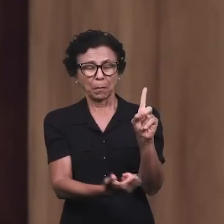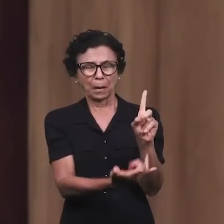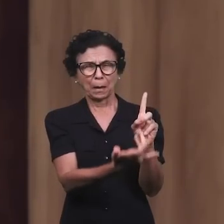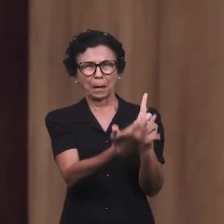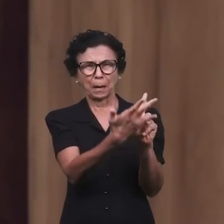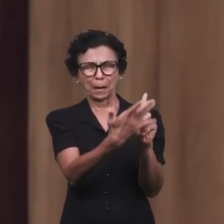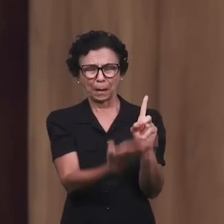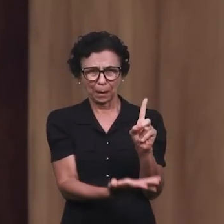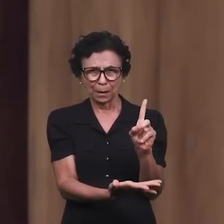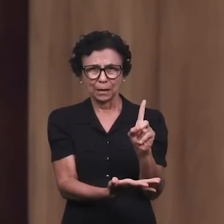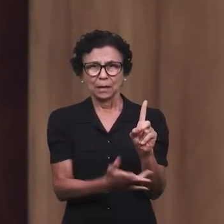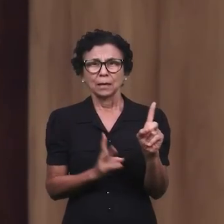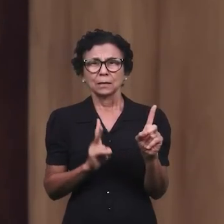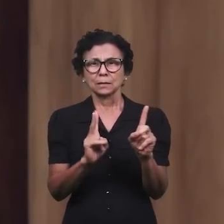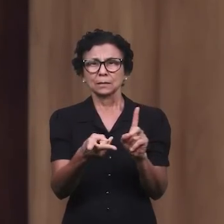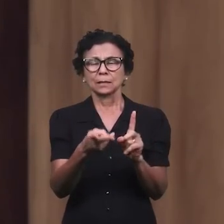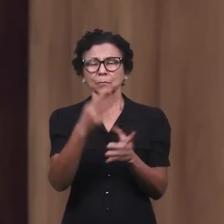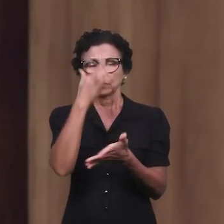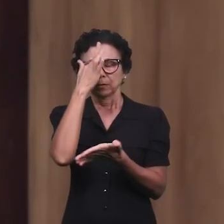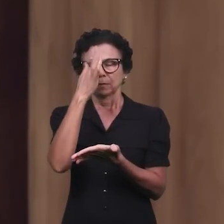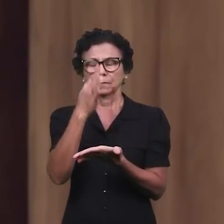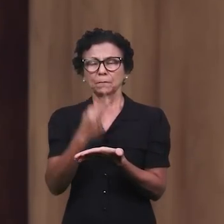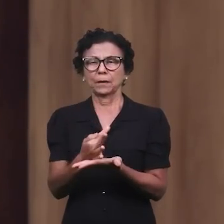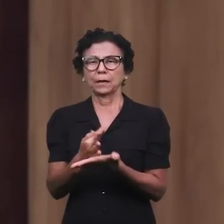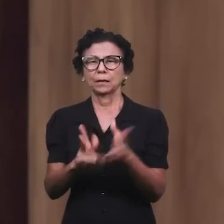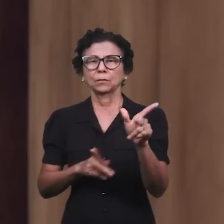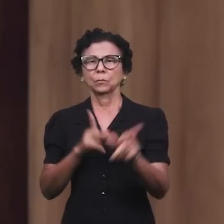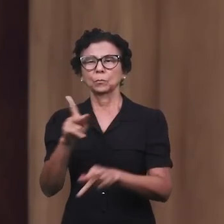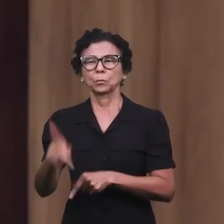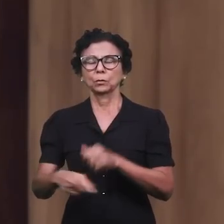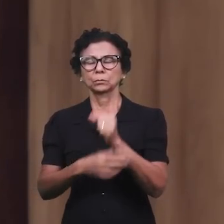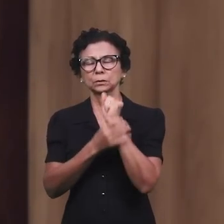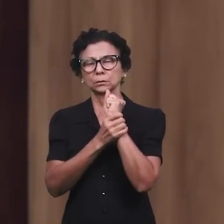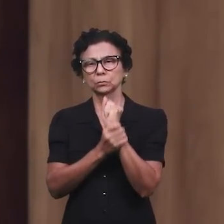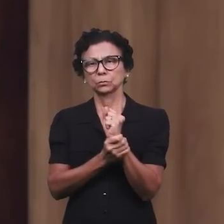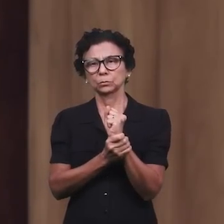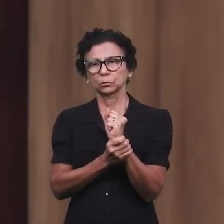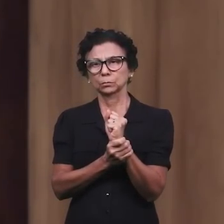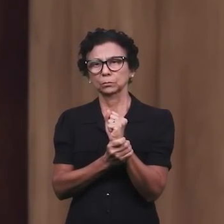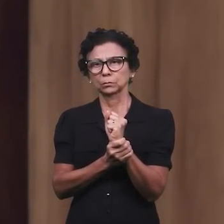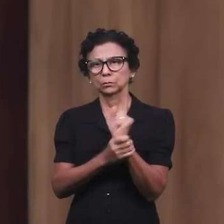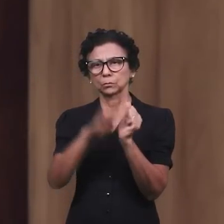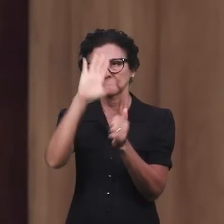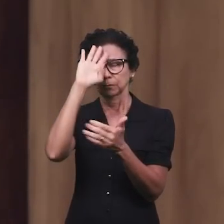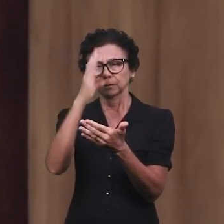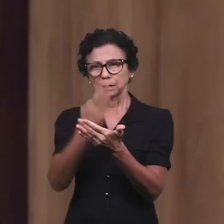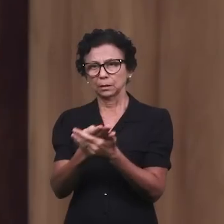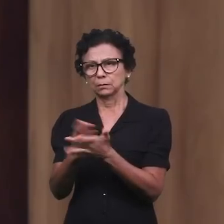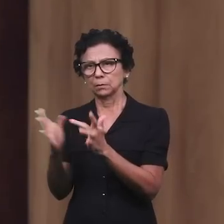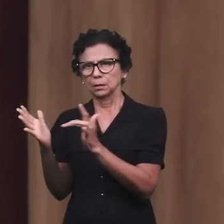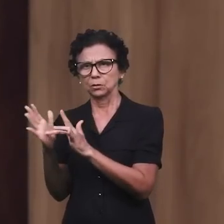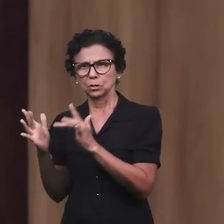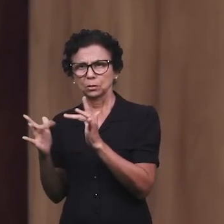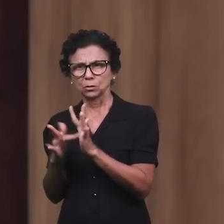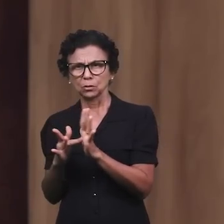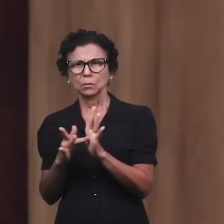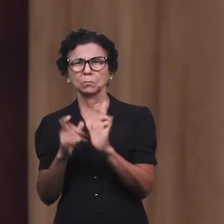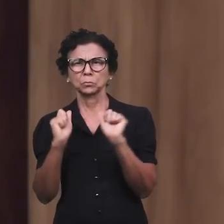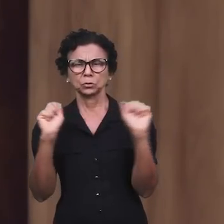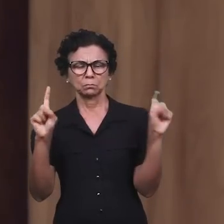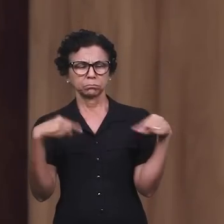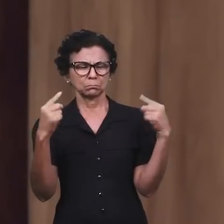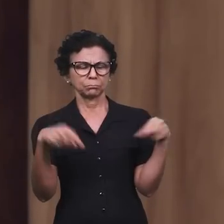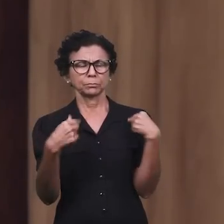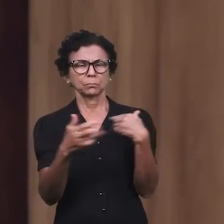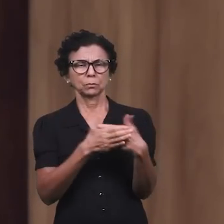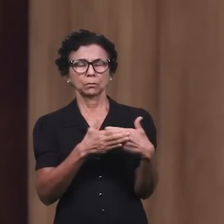e a segurança de um povo que estava firme no Senhor Jesus e disposto a sofrer qualquer suplício,